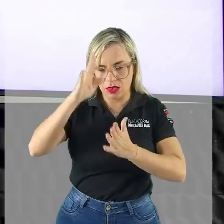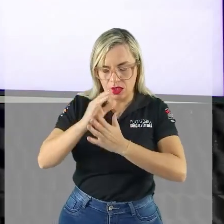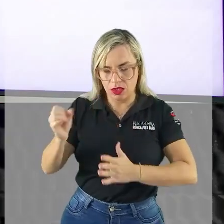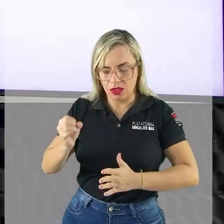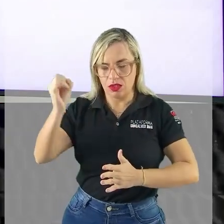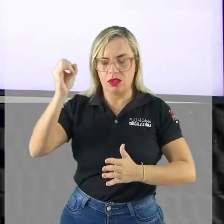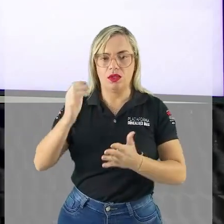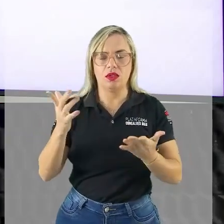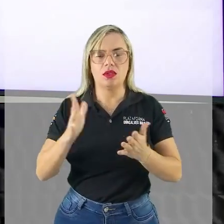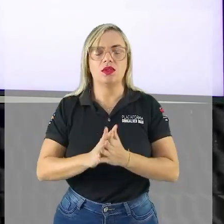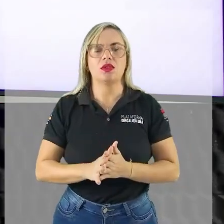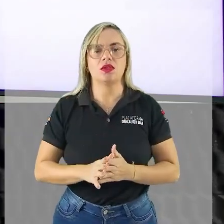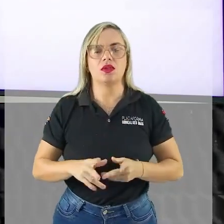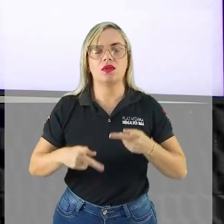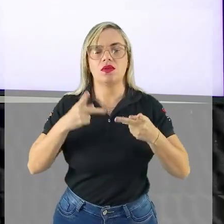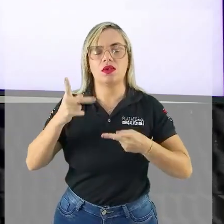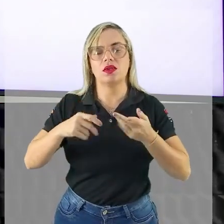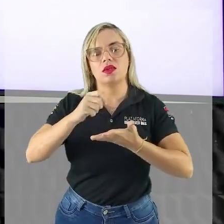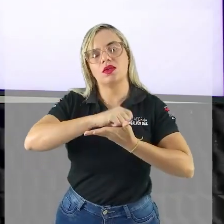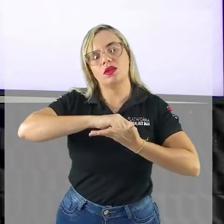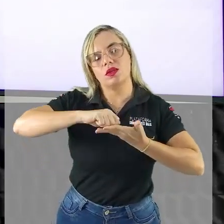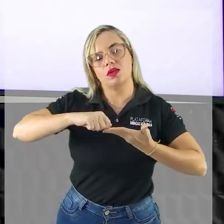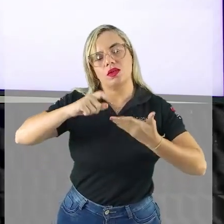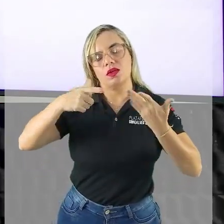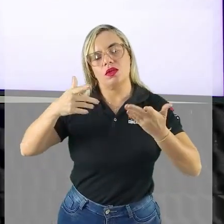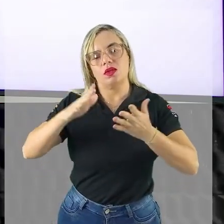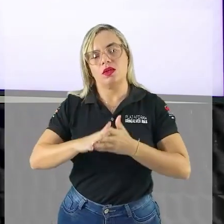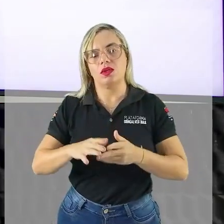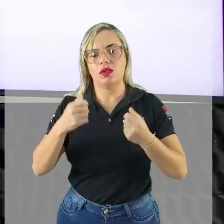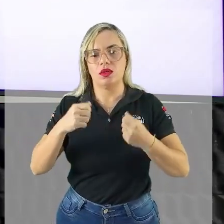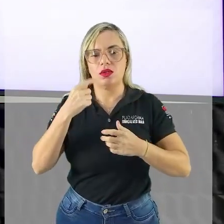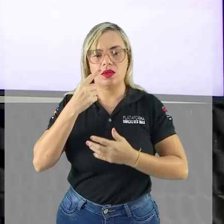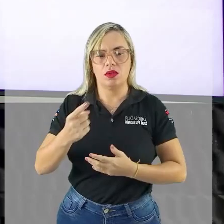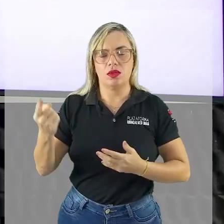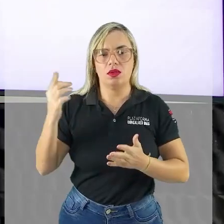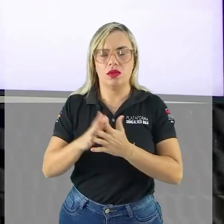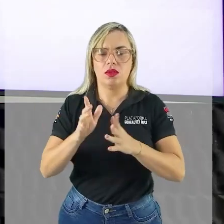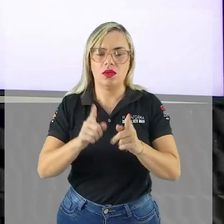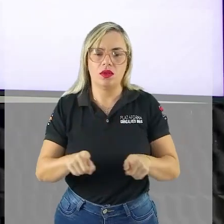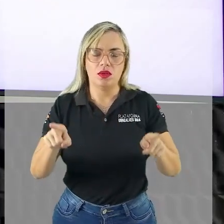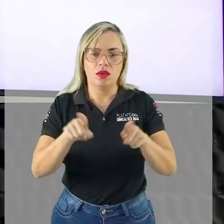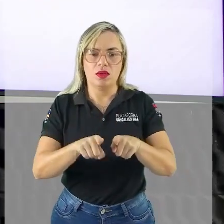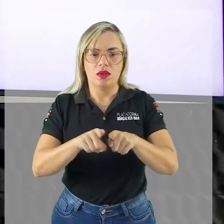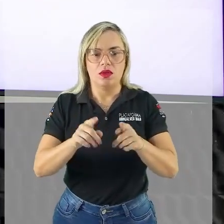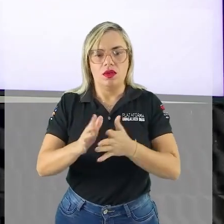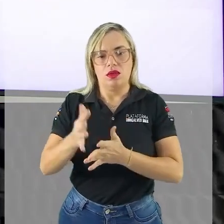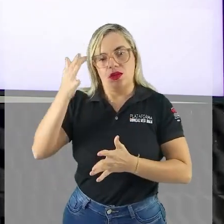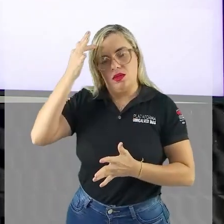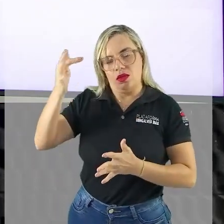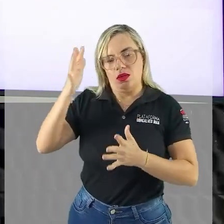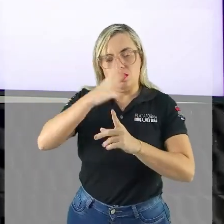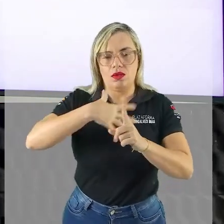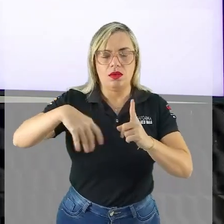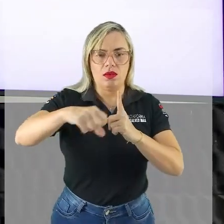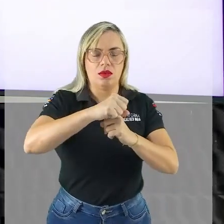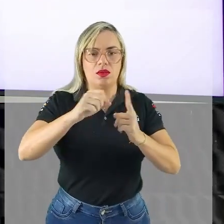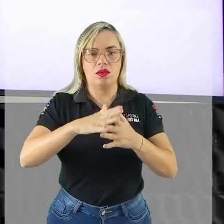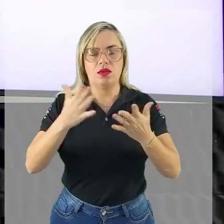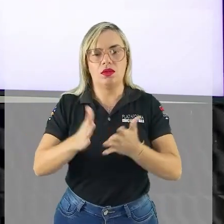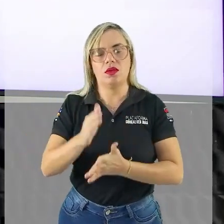que você está citando, beleza? Então, é necessário também que esse filósofo, esse sociólogo, por